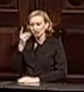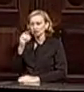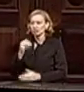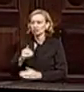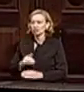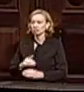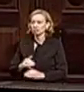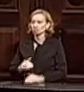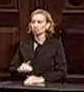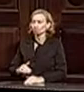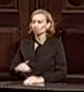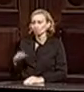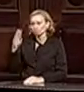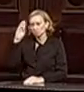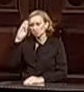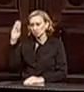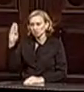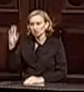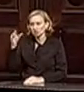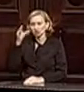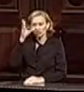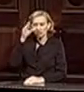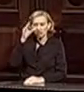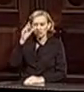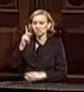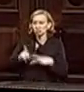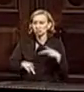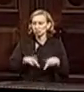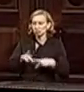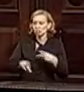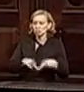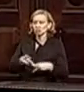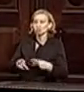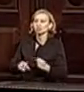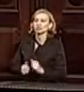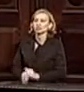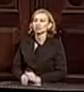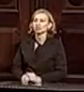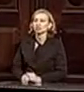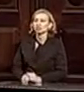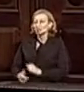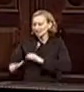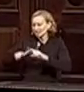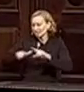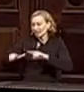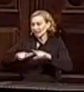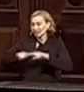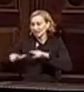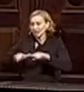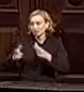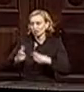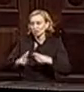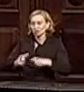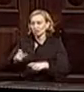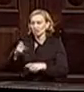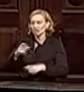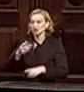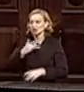qualquer coisa o interesse popular, por trabalhar na área de saúde pública,